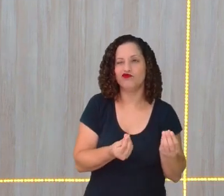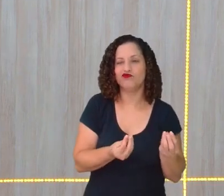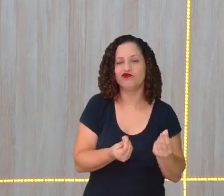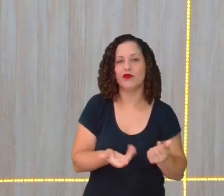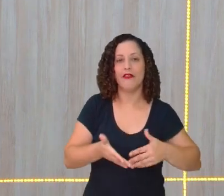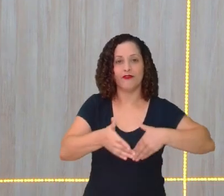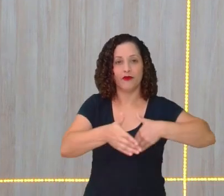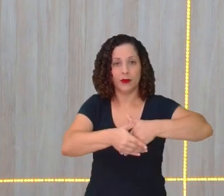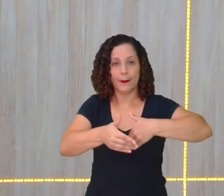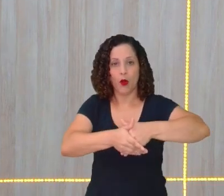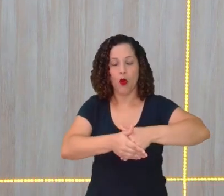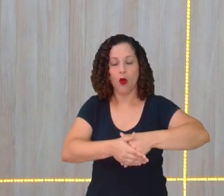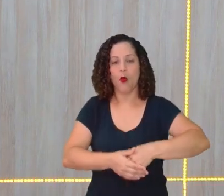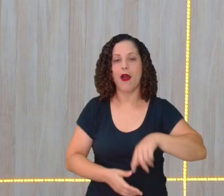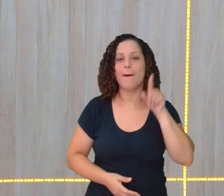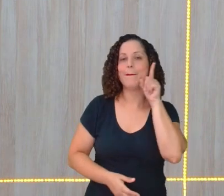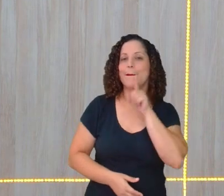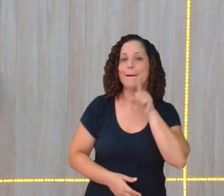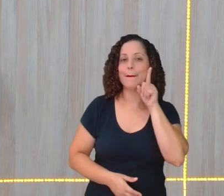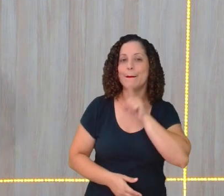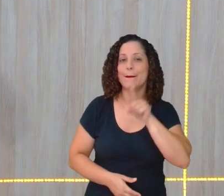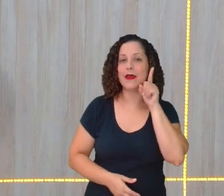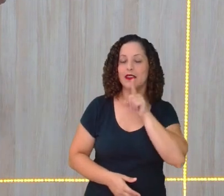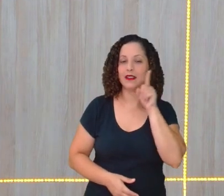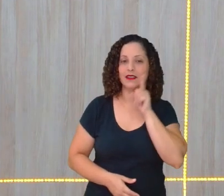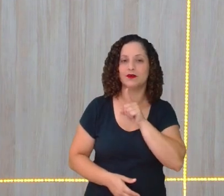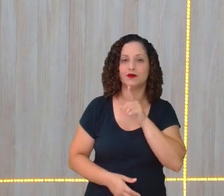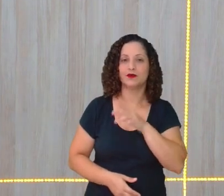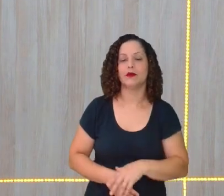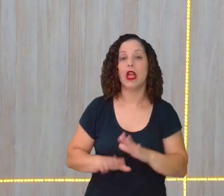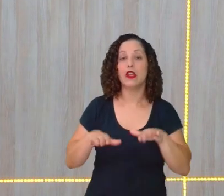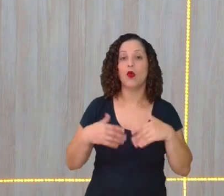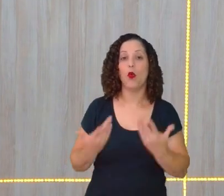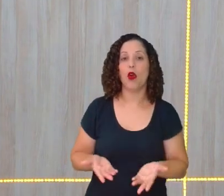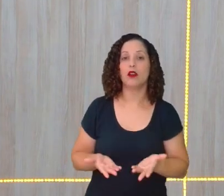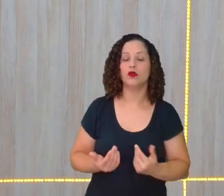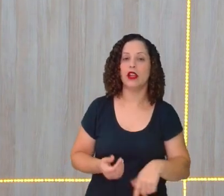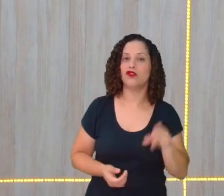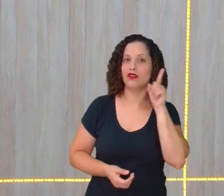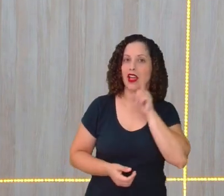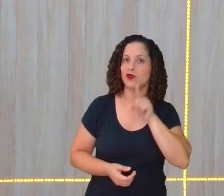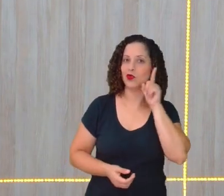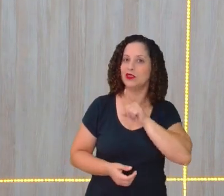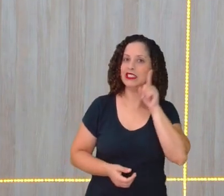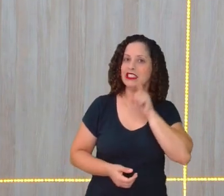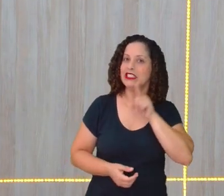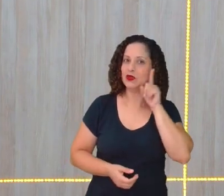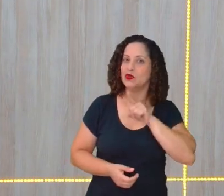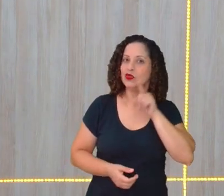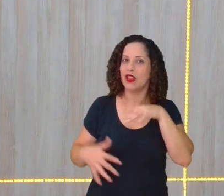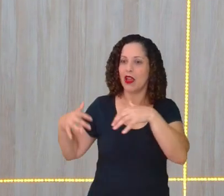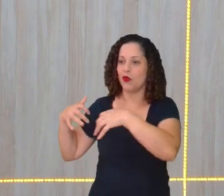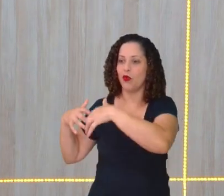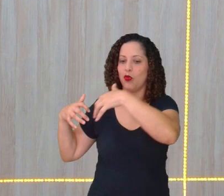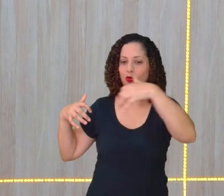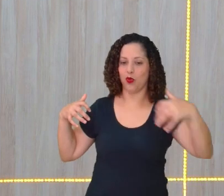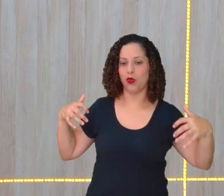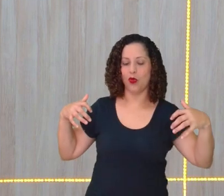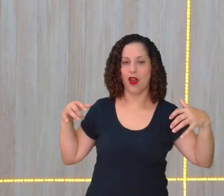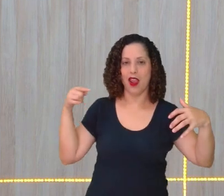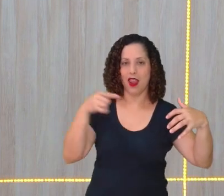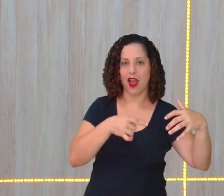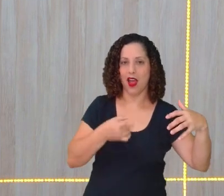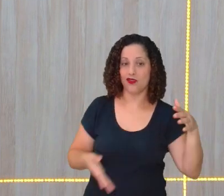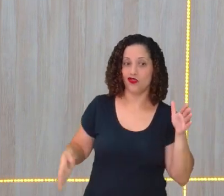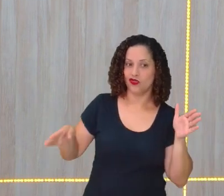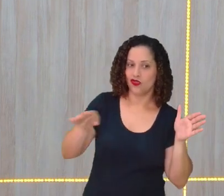Né? Quando o futebol foi levado para os Estados Unidos, porque os Estados Unidos é uma colônia da Inglaterra,